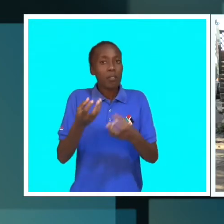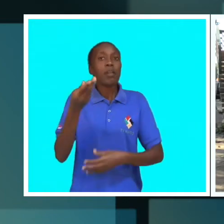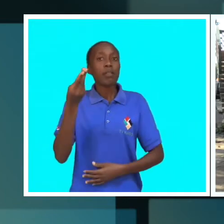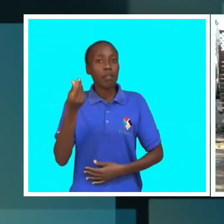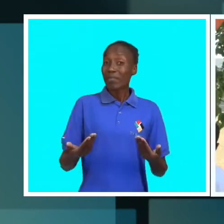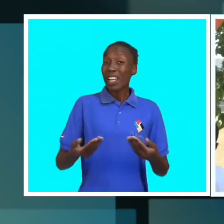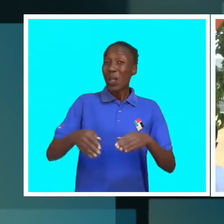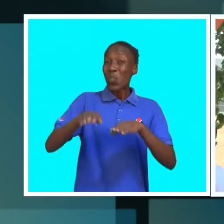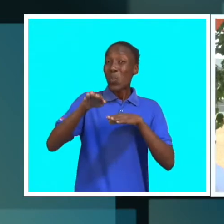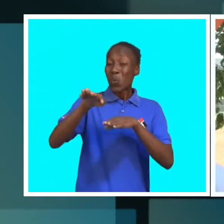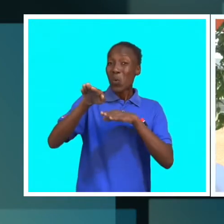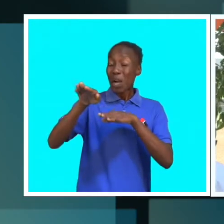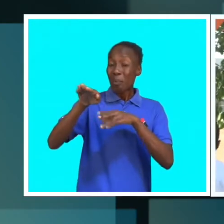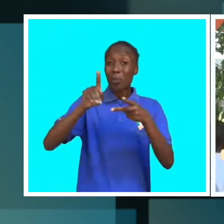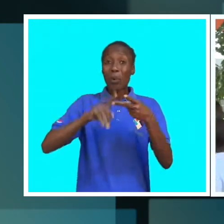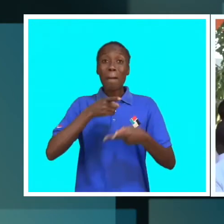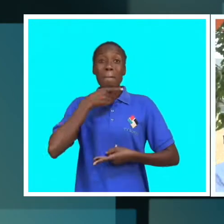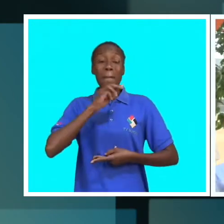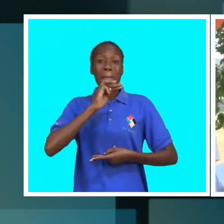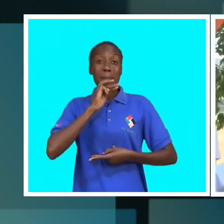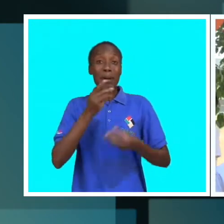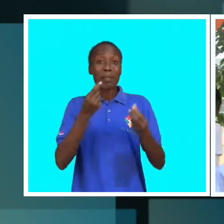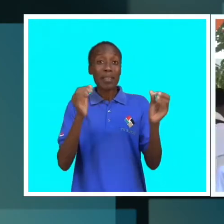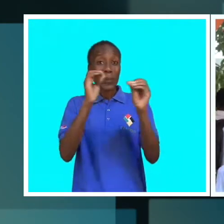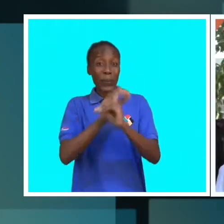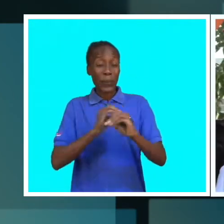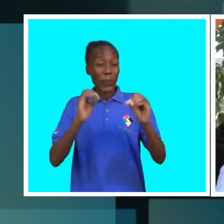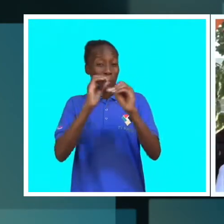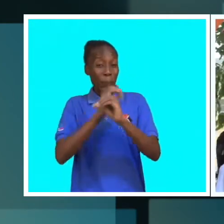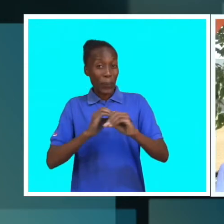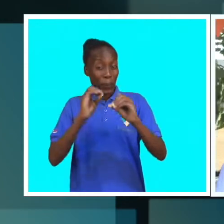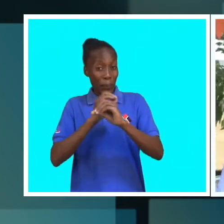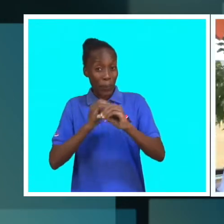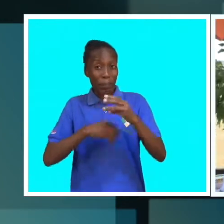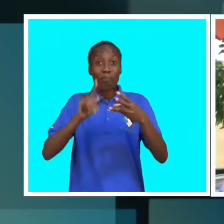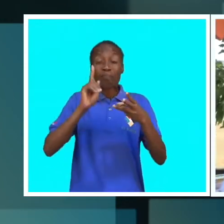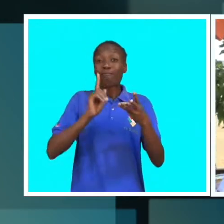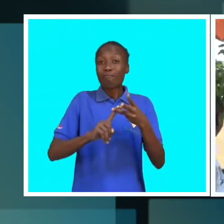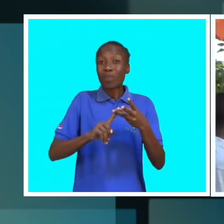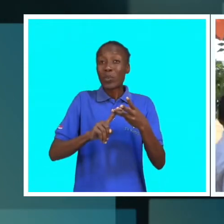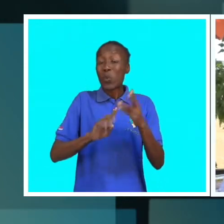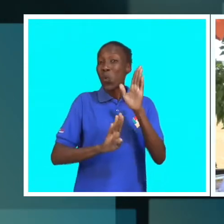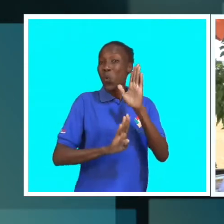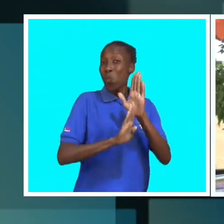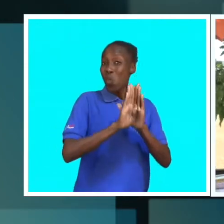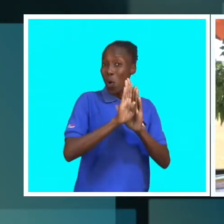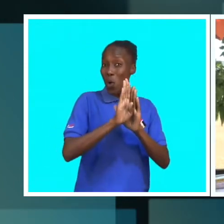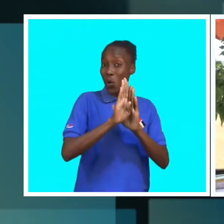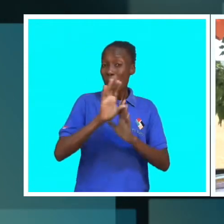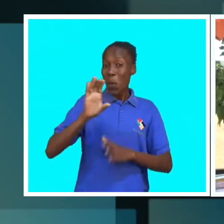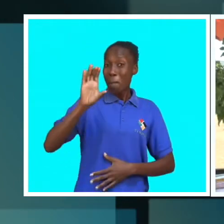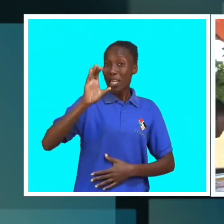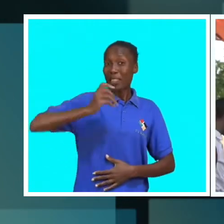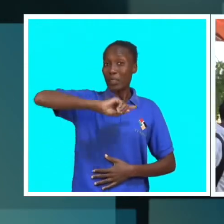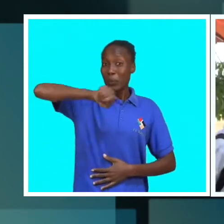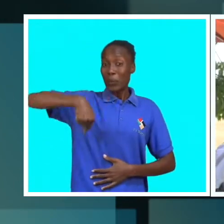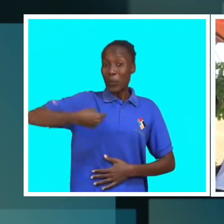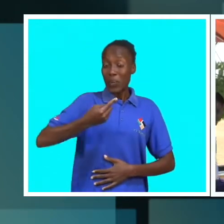econômicos. Os pais, quando há falta de dinheiro, muito mais nas zonas recóndidas, na zona norte do nosso país,